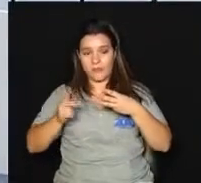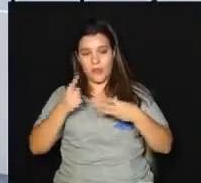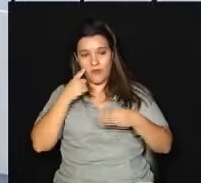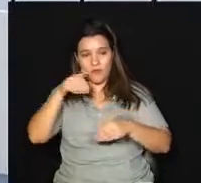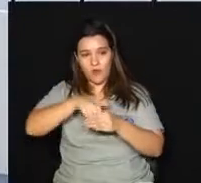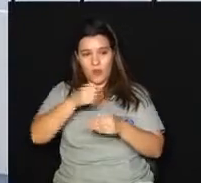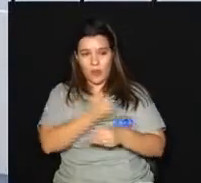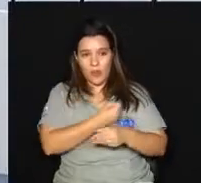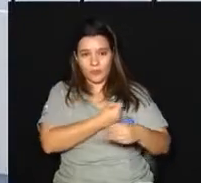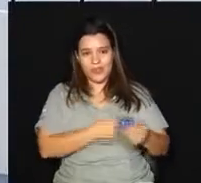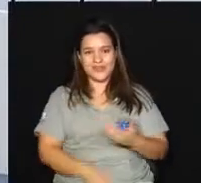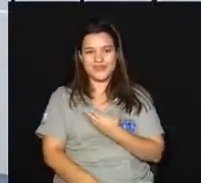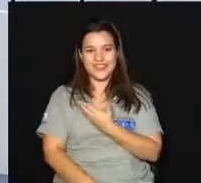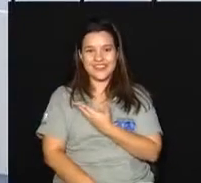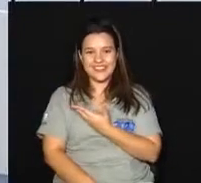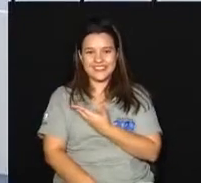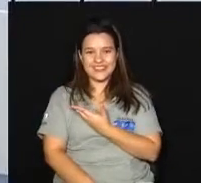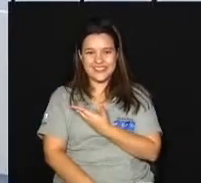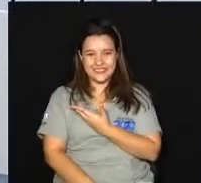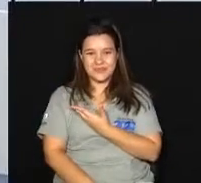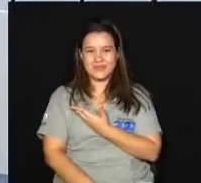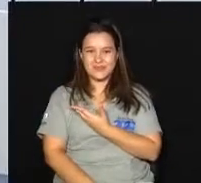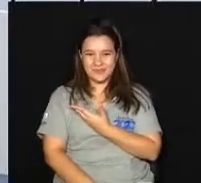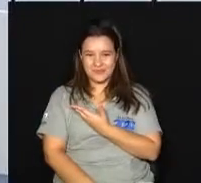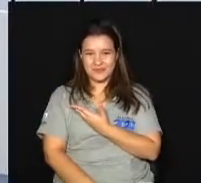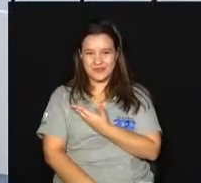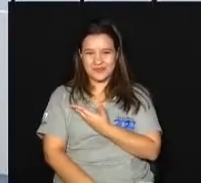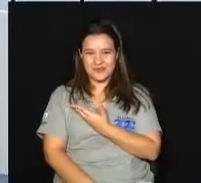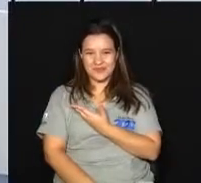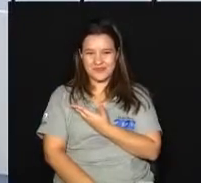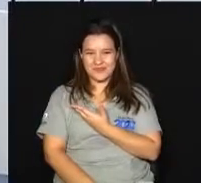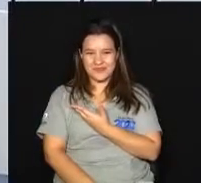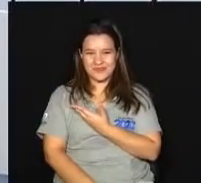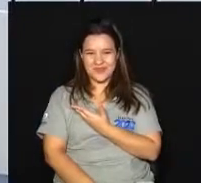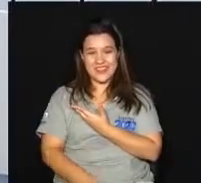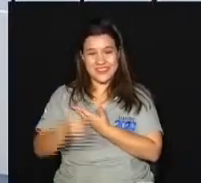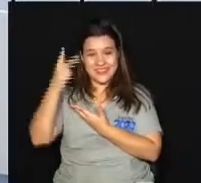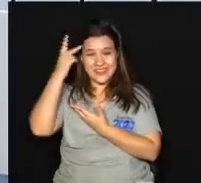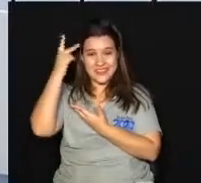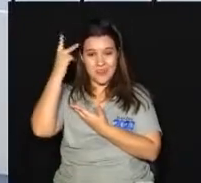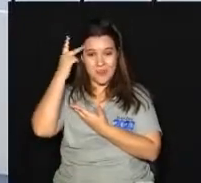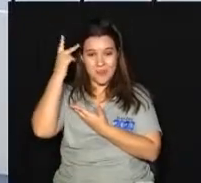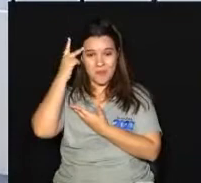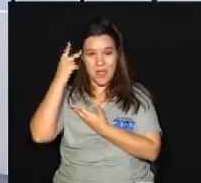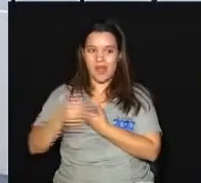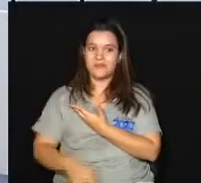2.834 votos, e você está vendo na tela as urnas apuradas e essas